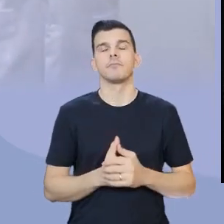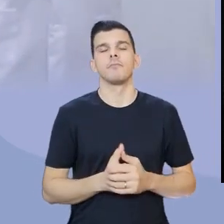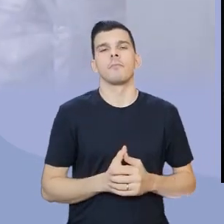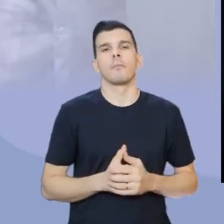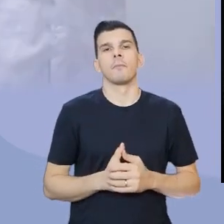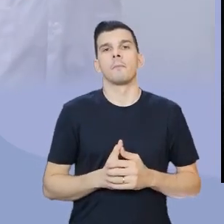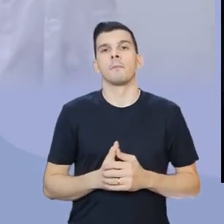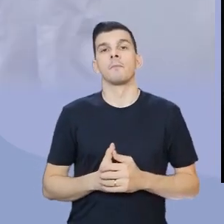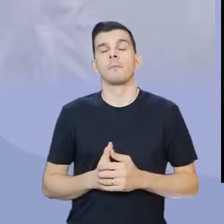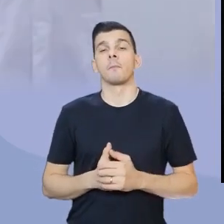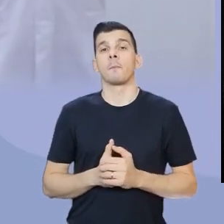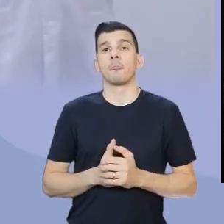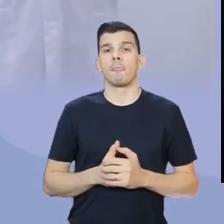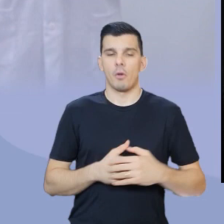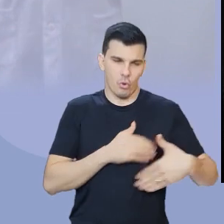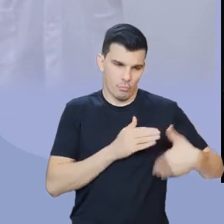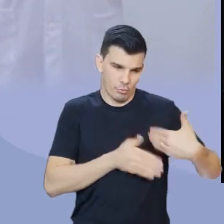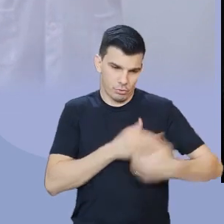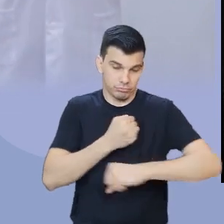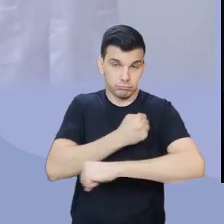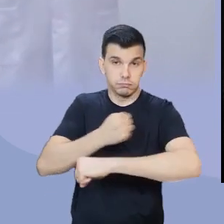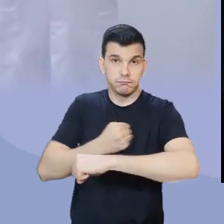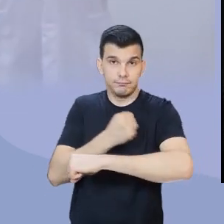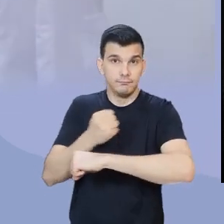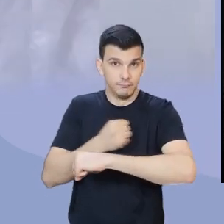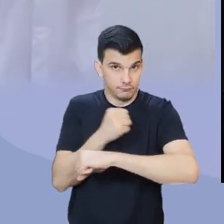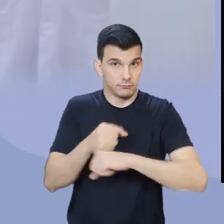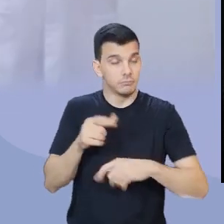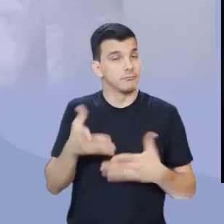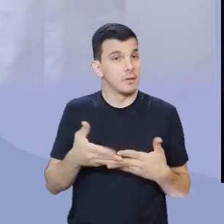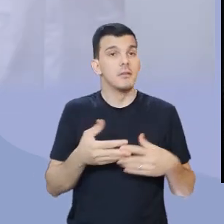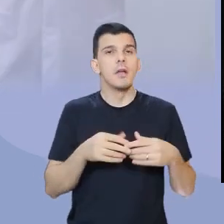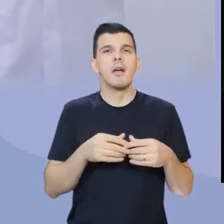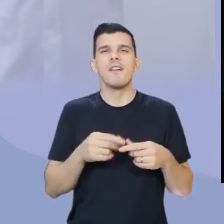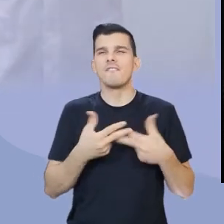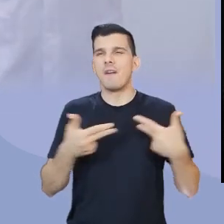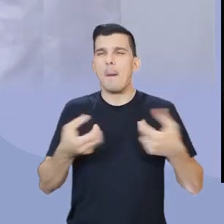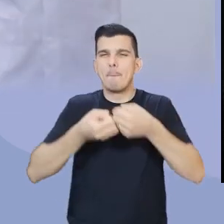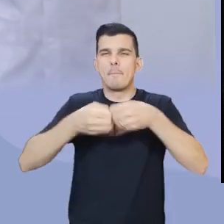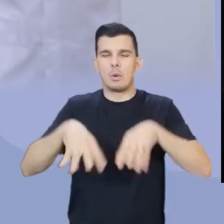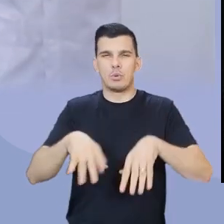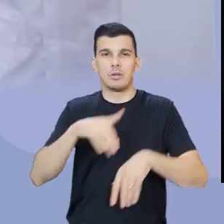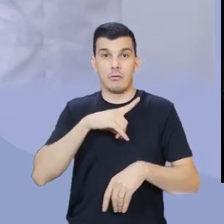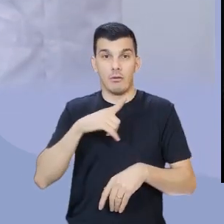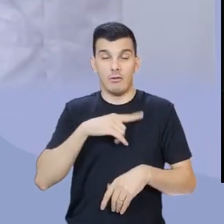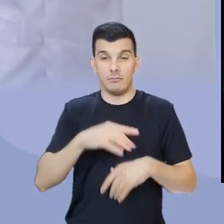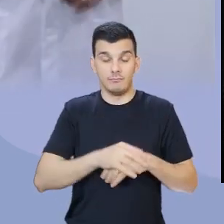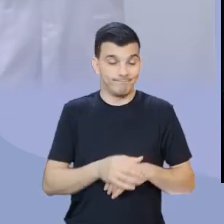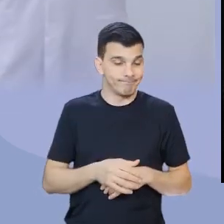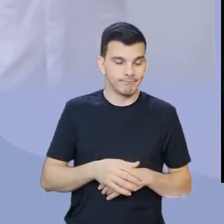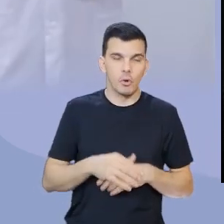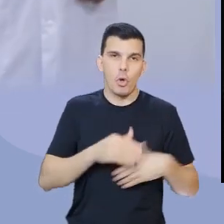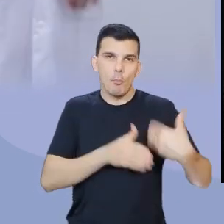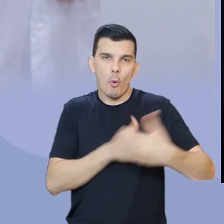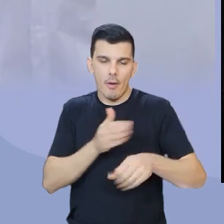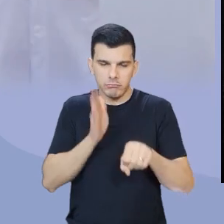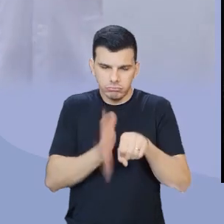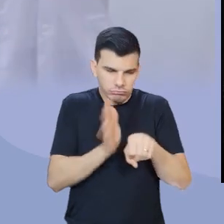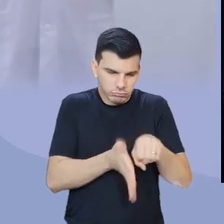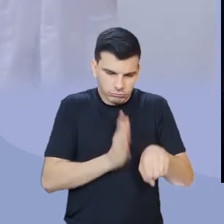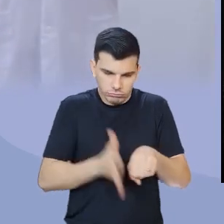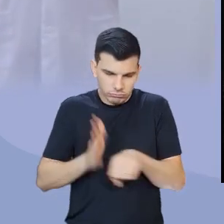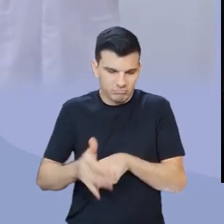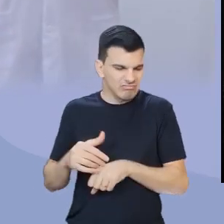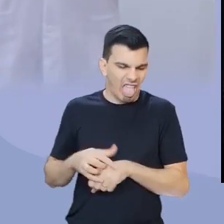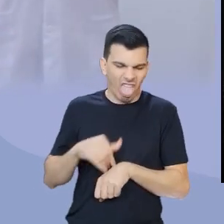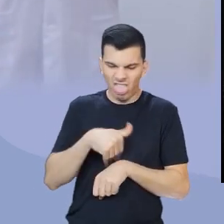cozinha também, né? Lá no processamento culinário o restante é perdido, né? O desperdício durante o processamento culinário